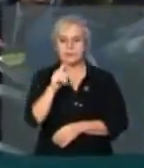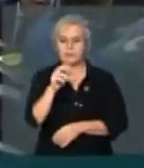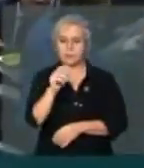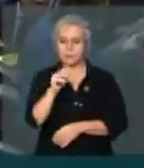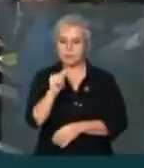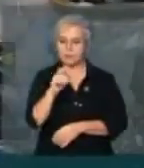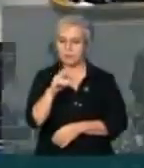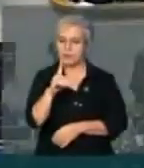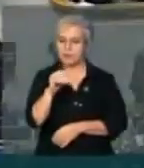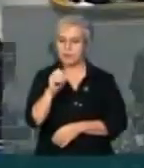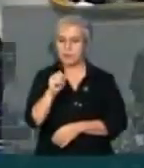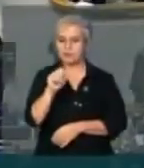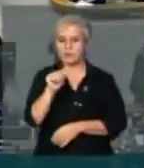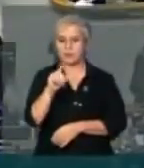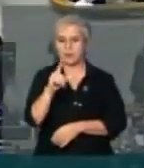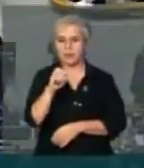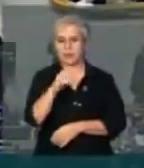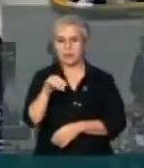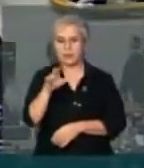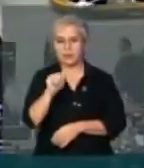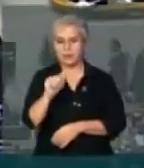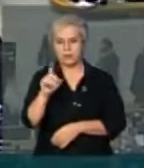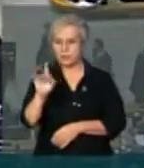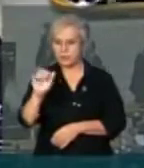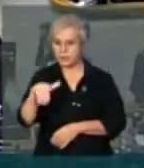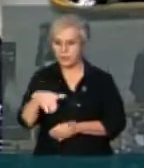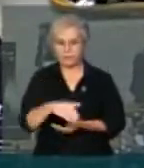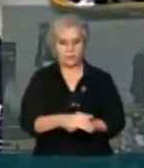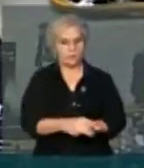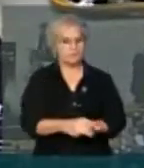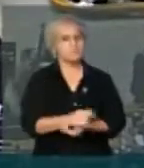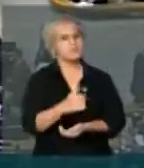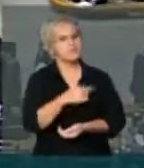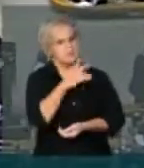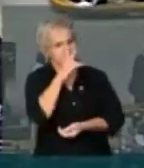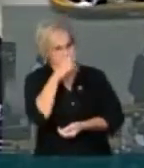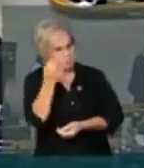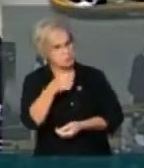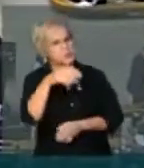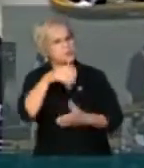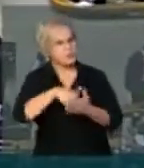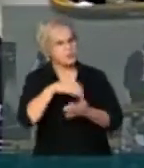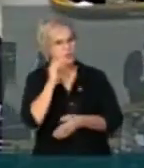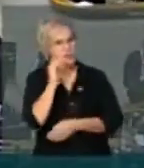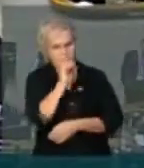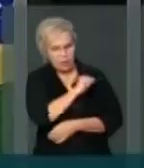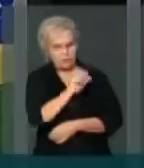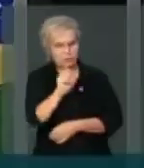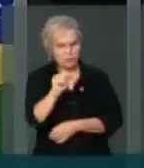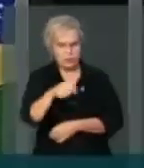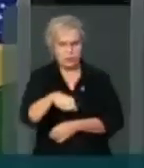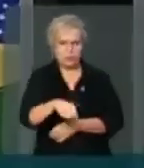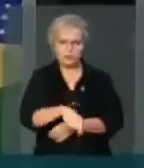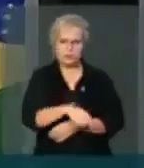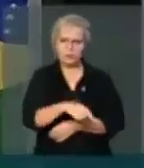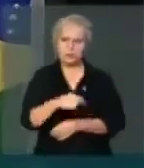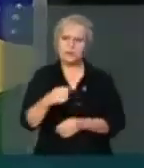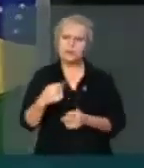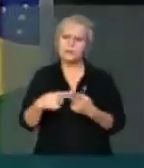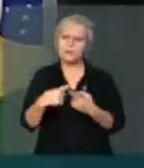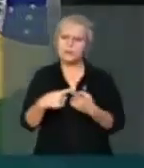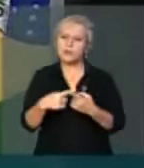do DEM. Porque acho que devemos votar, votar logo. O que é